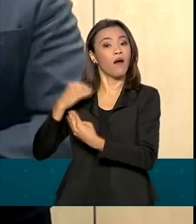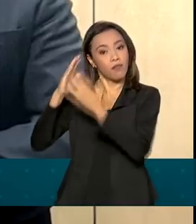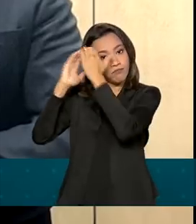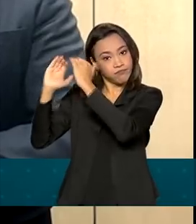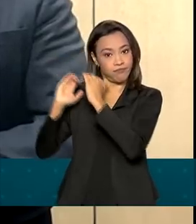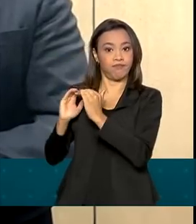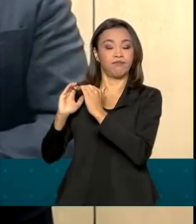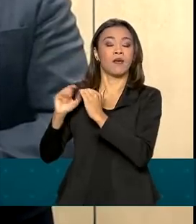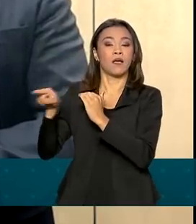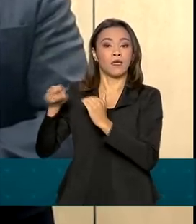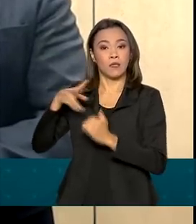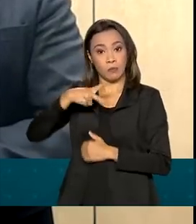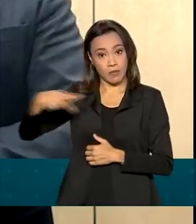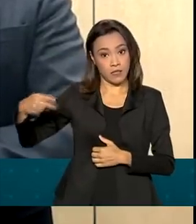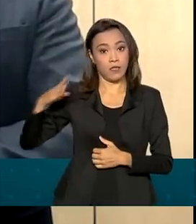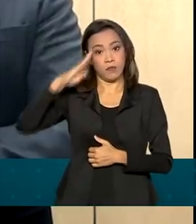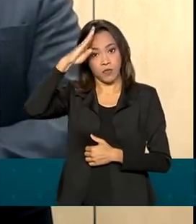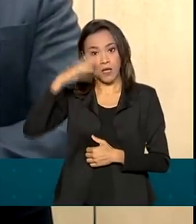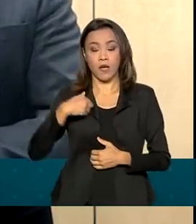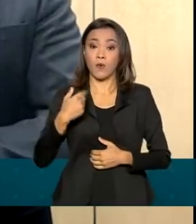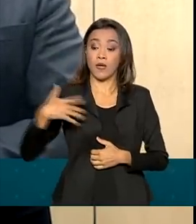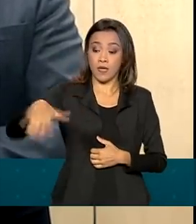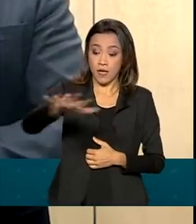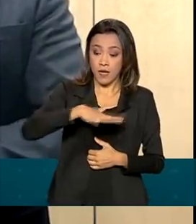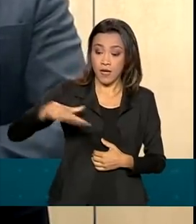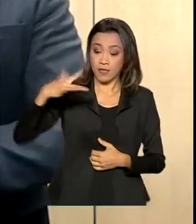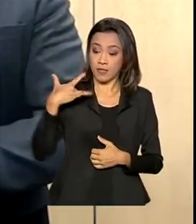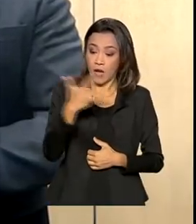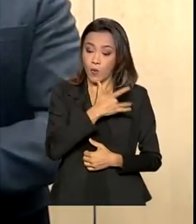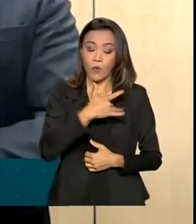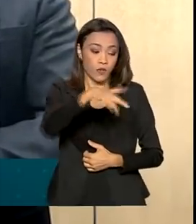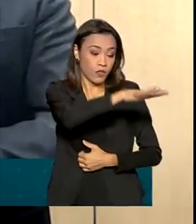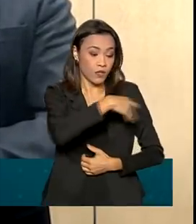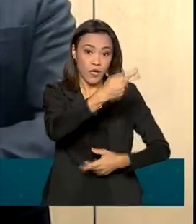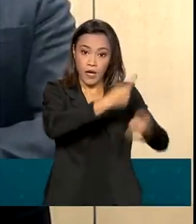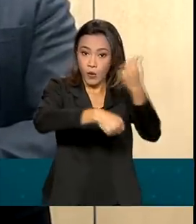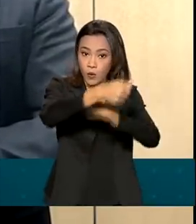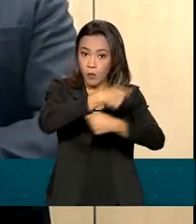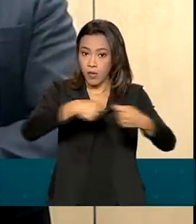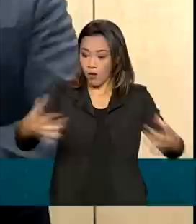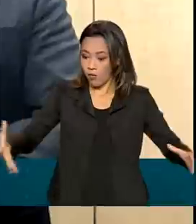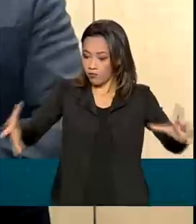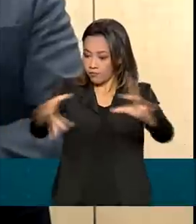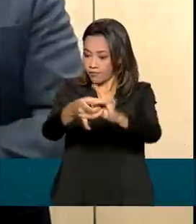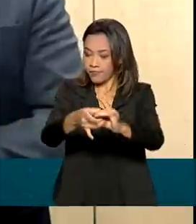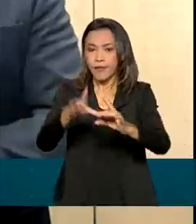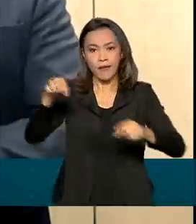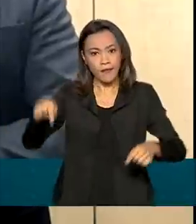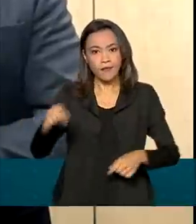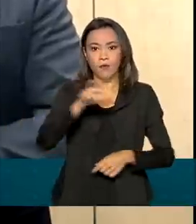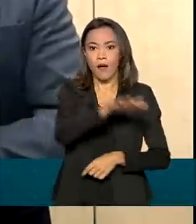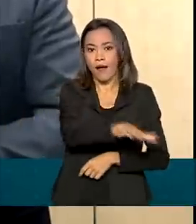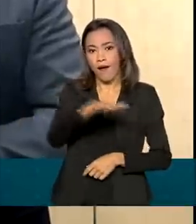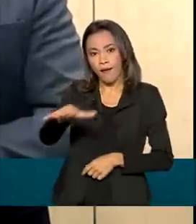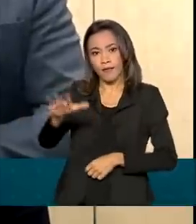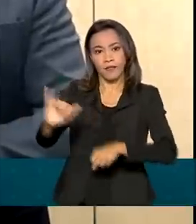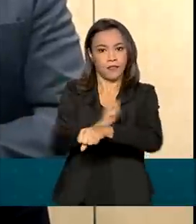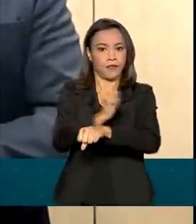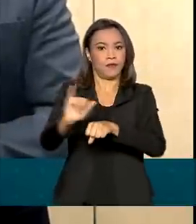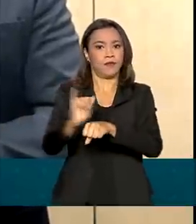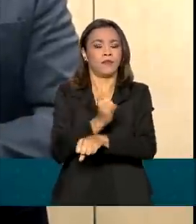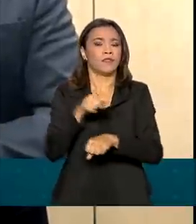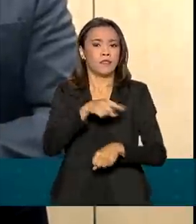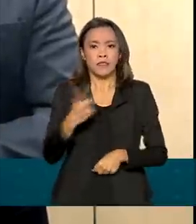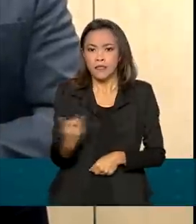que quer conciliar a saúde com a economia, duas categorias estratégicas fundamentais que têm sido